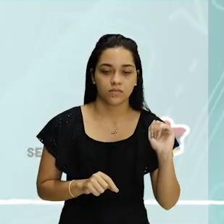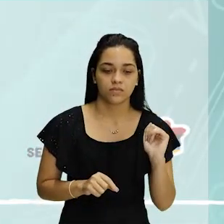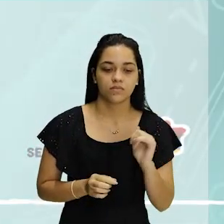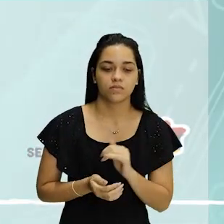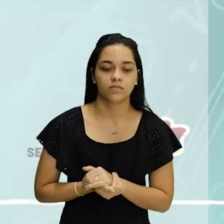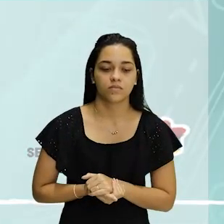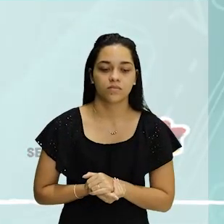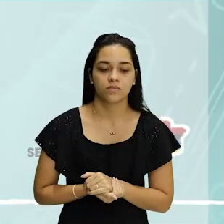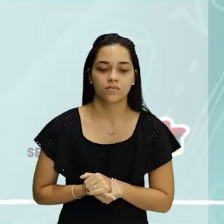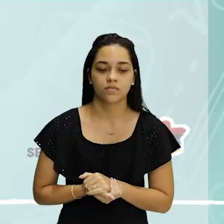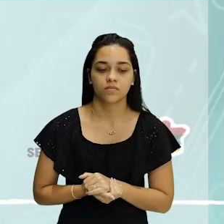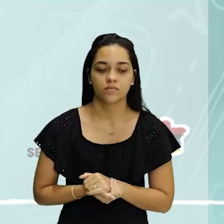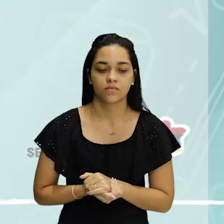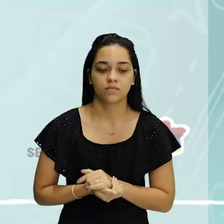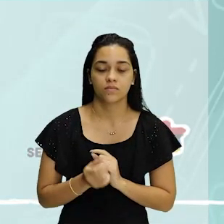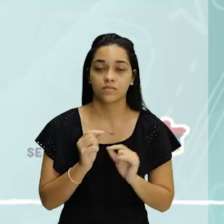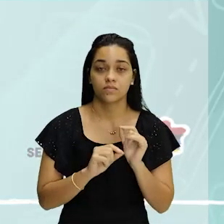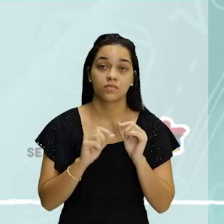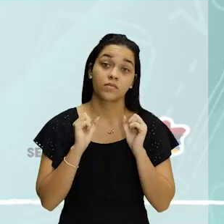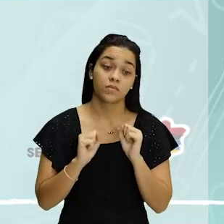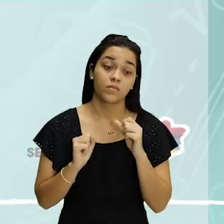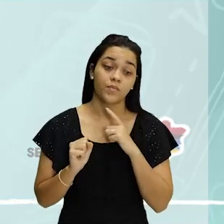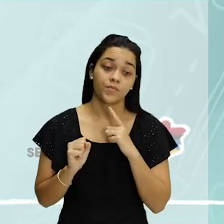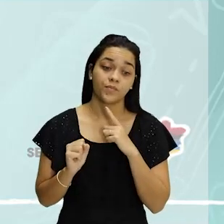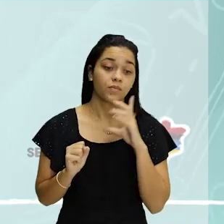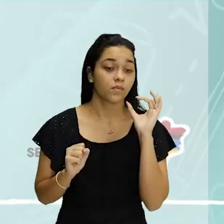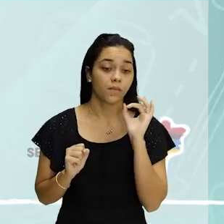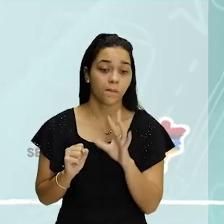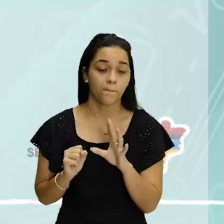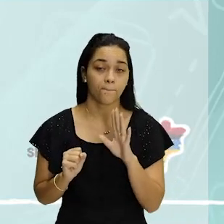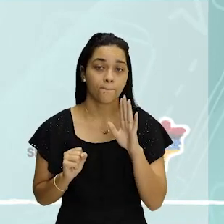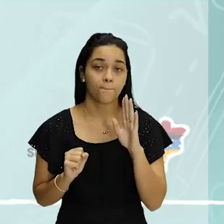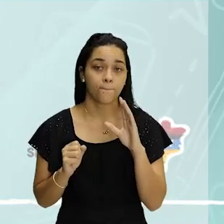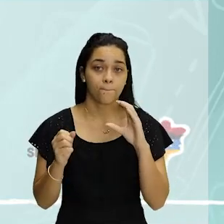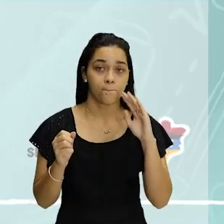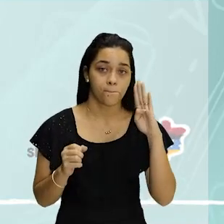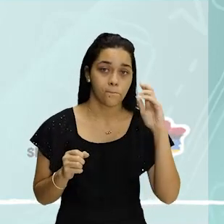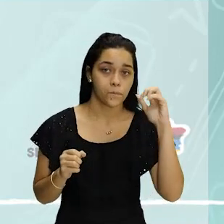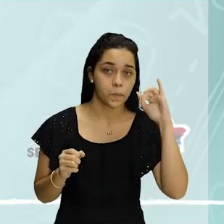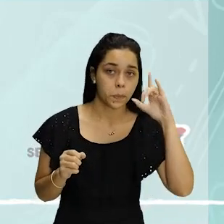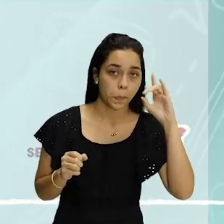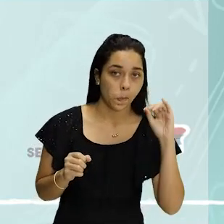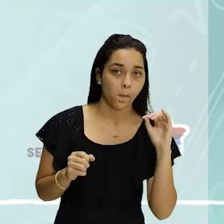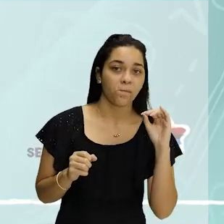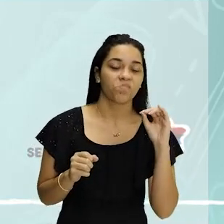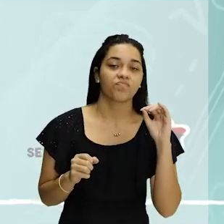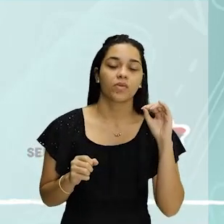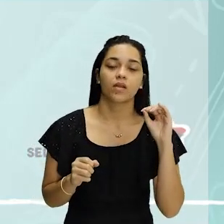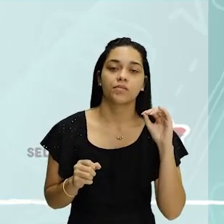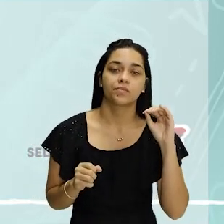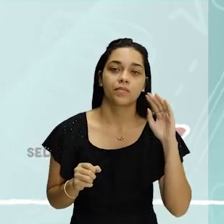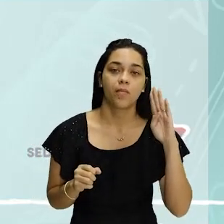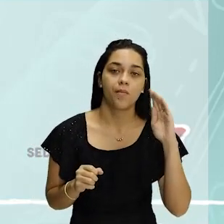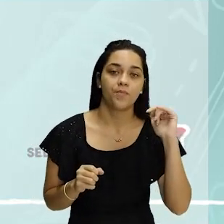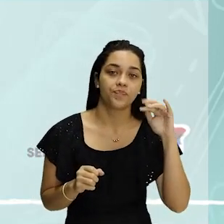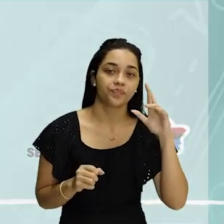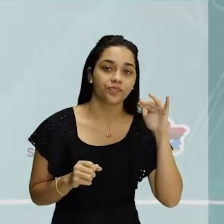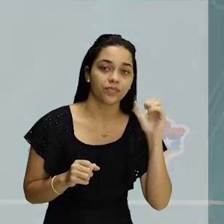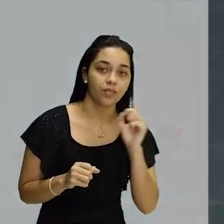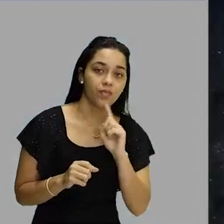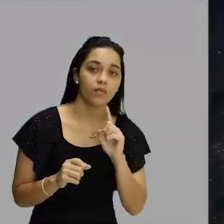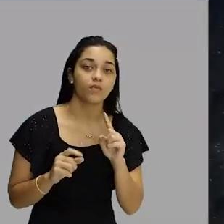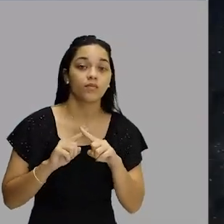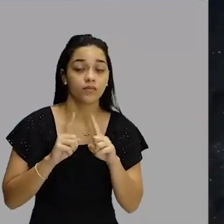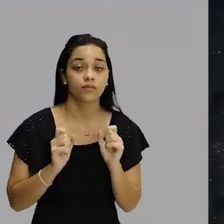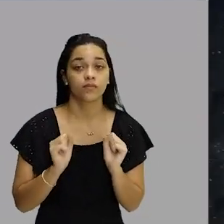Gente, a desinteria ela pode ser causada não apenas por bactéria, né? Caso aqui por bacilo, mas também